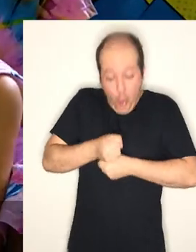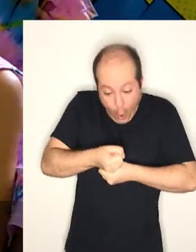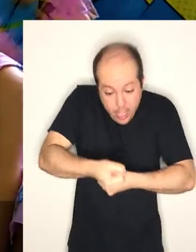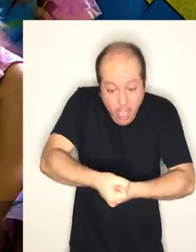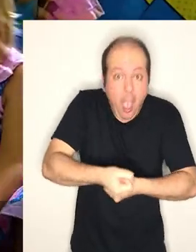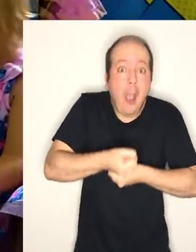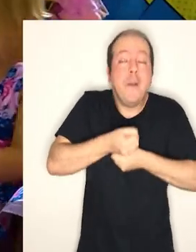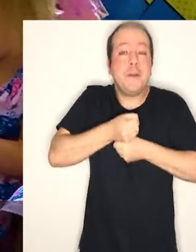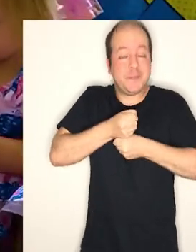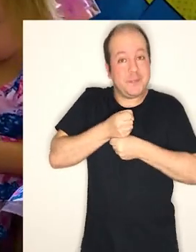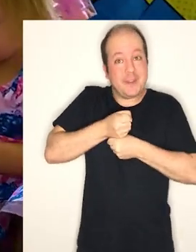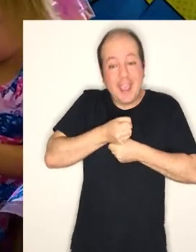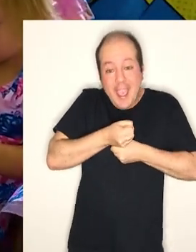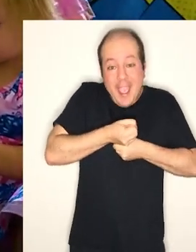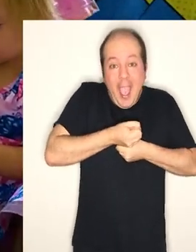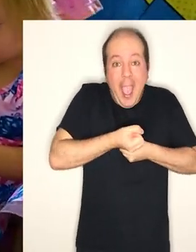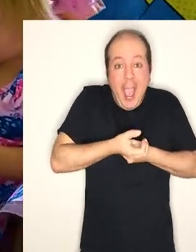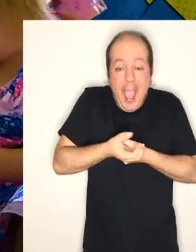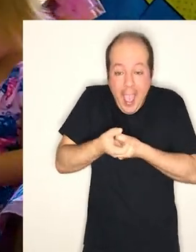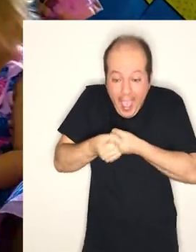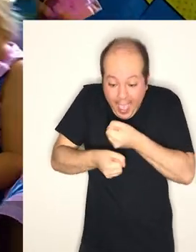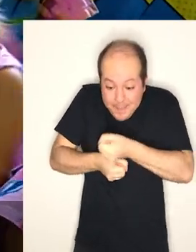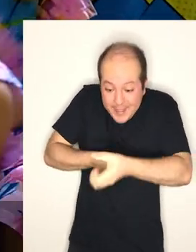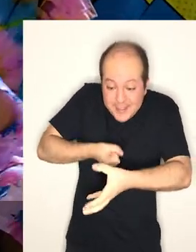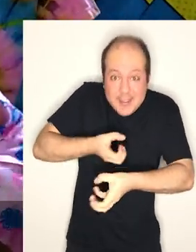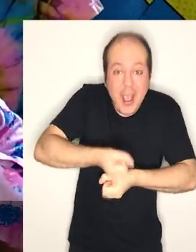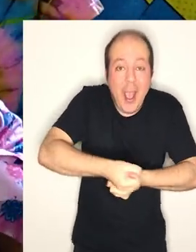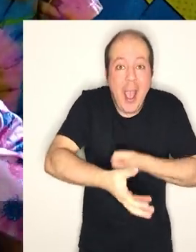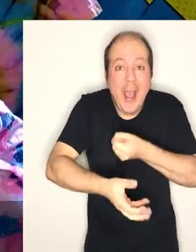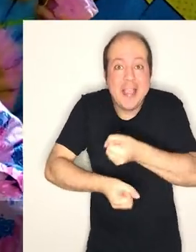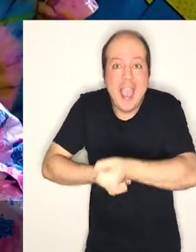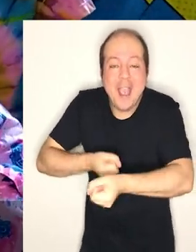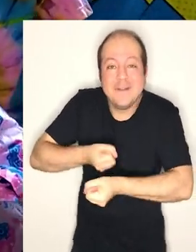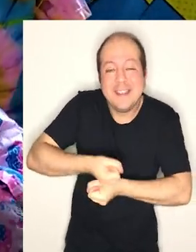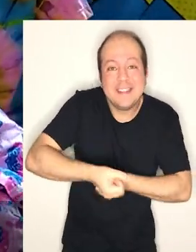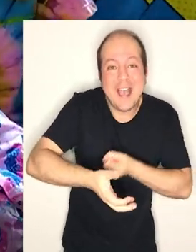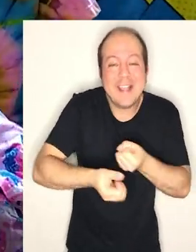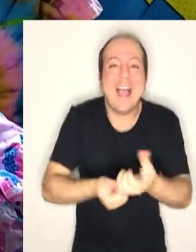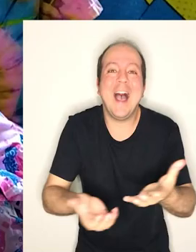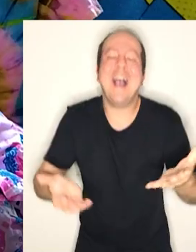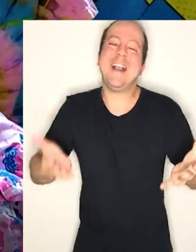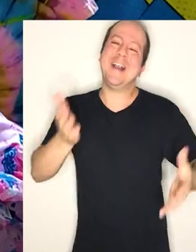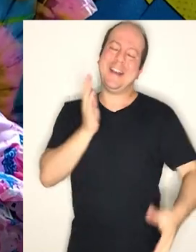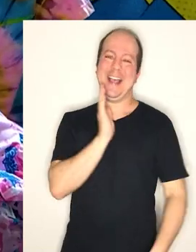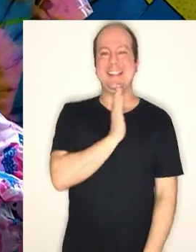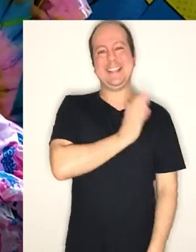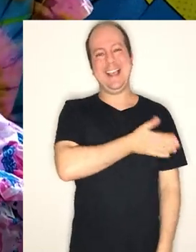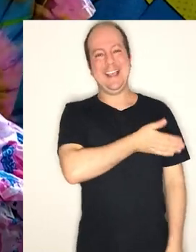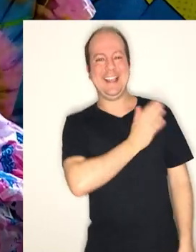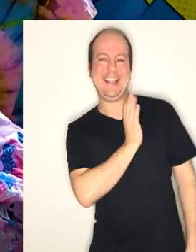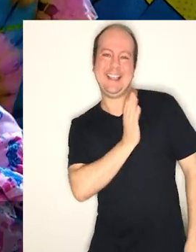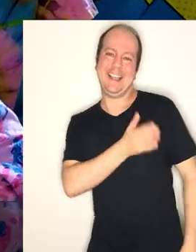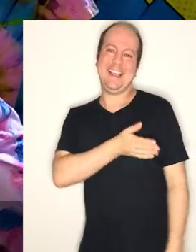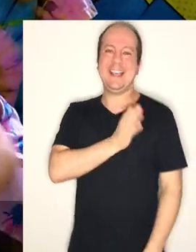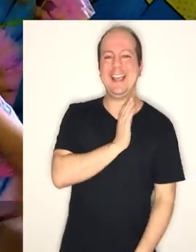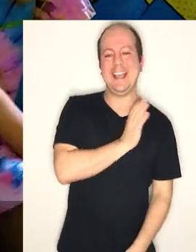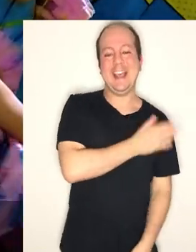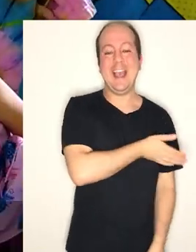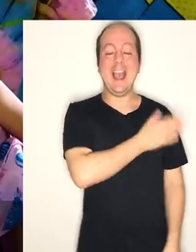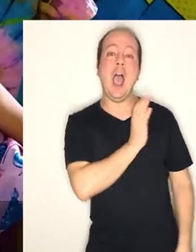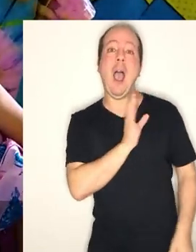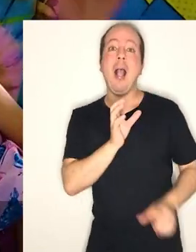Tô presa pelo cordão. Me solta, meu bem, me solta. Me solta, meu